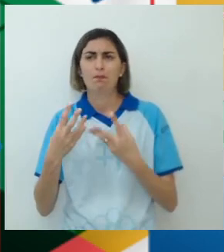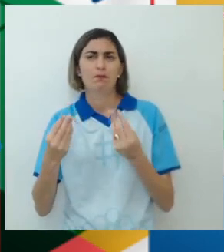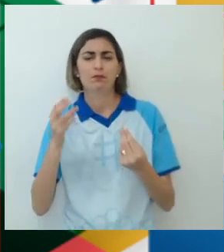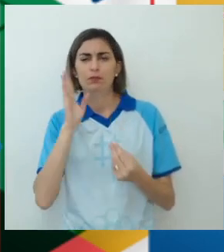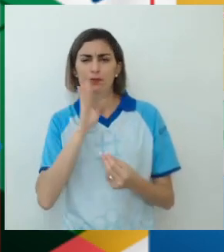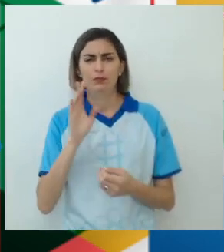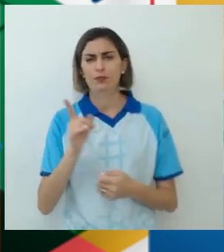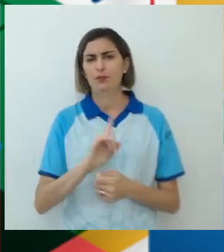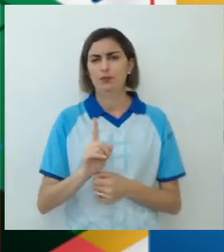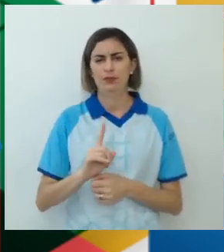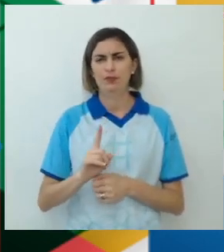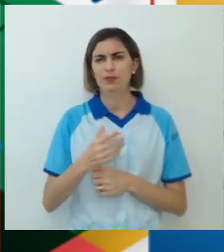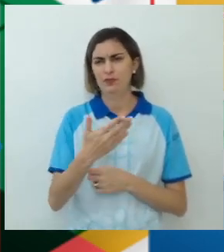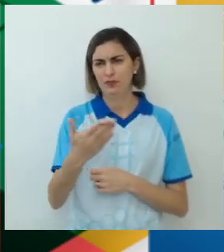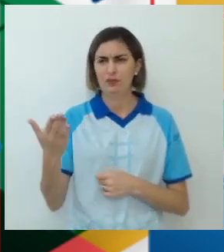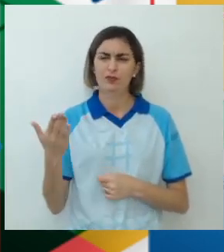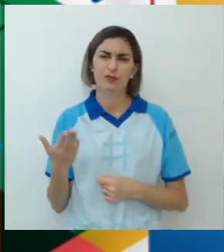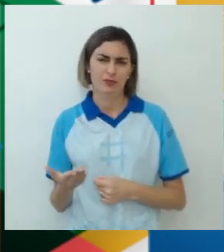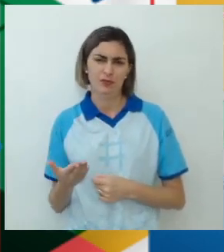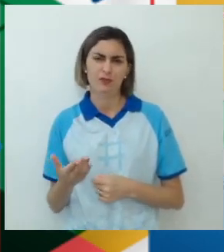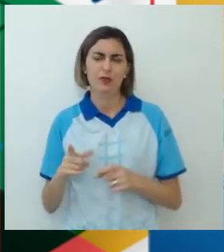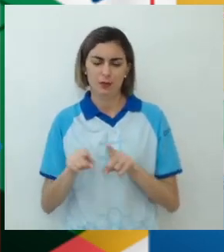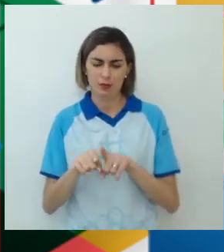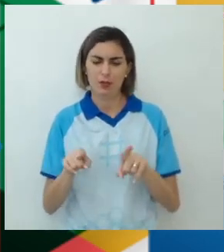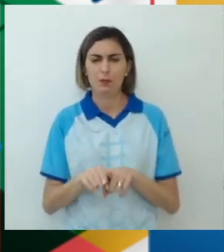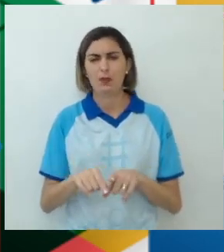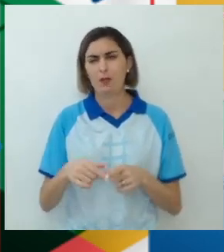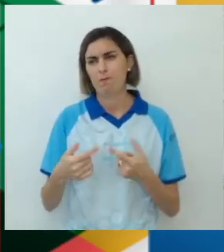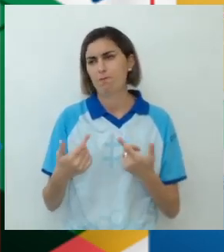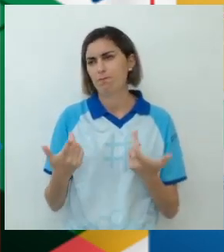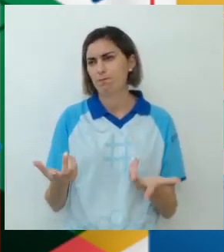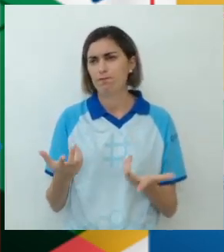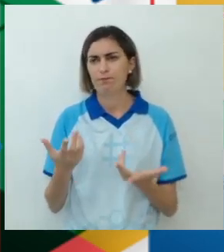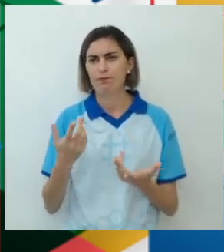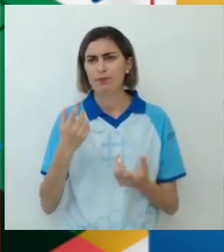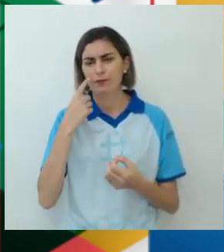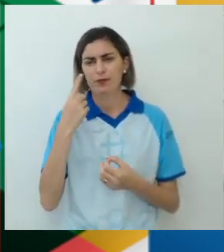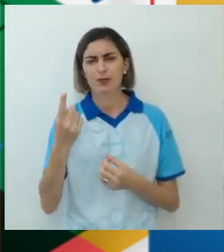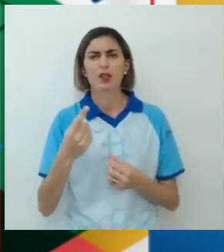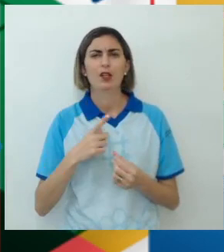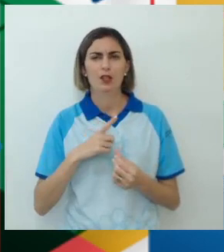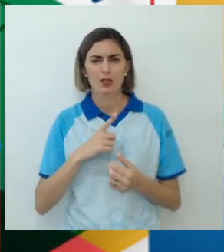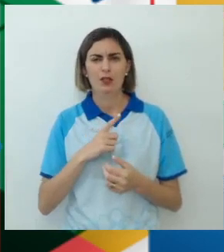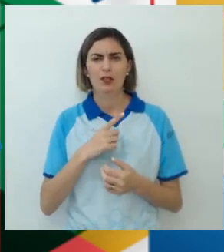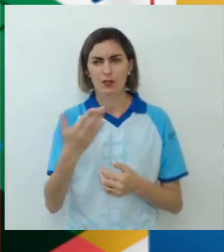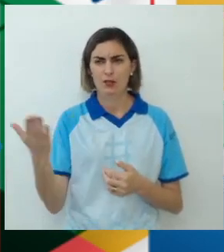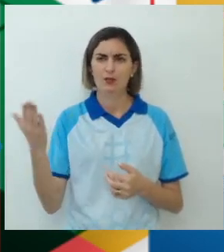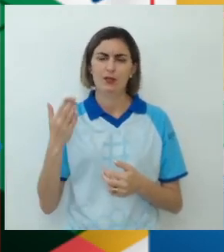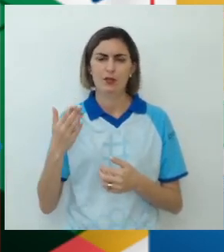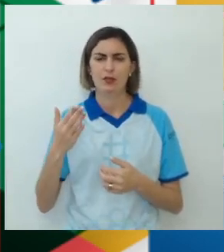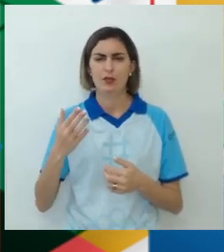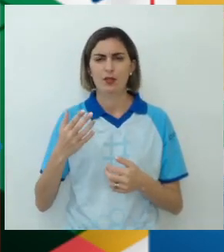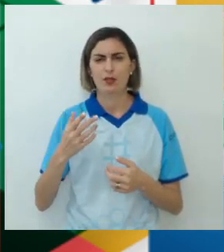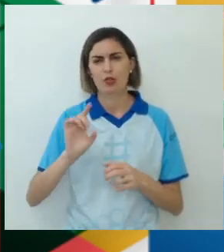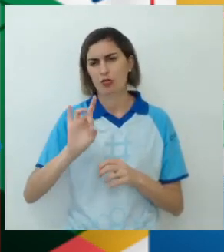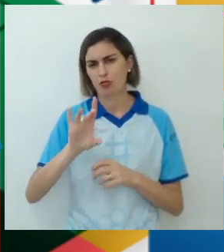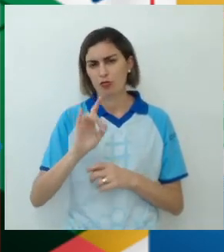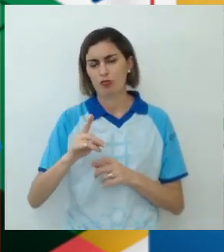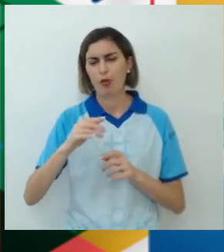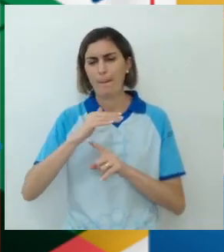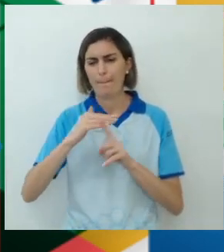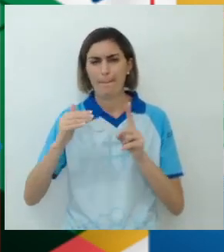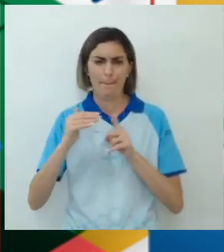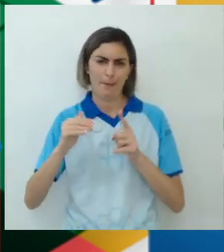Eu diria que esse item aí também não é muito feliz, tá? Mas vamos encarar como parcialmente como sendo apenas uma